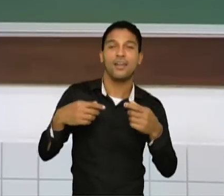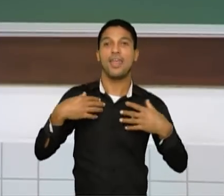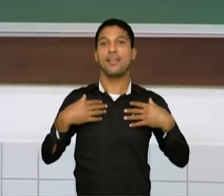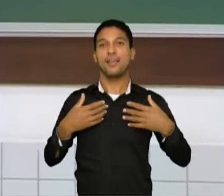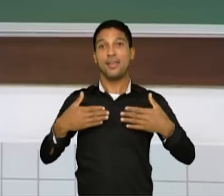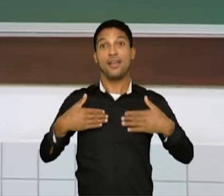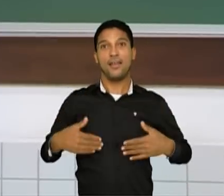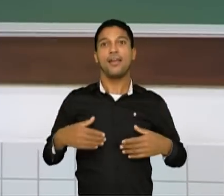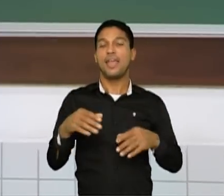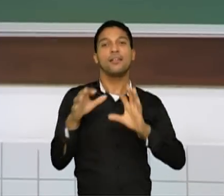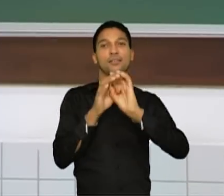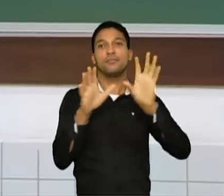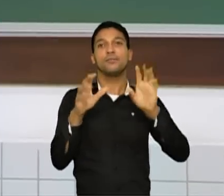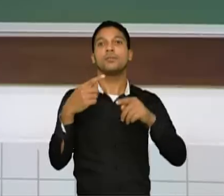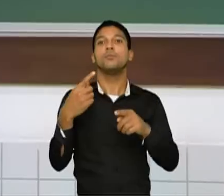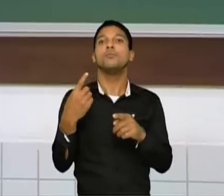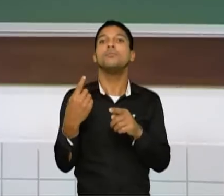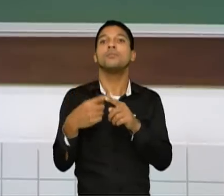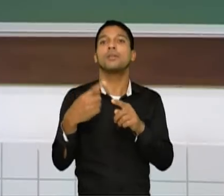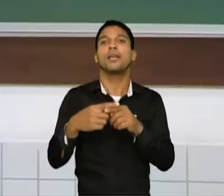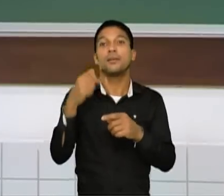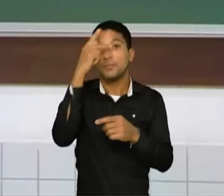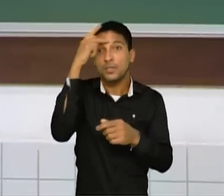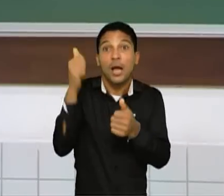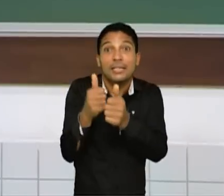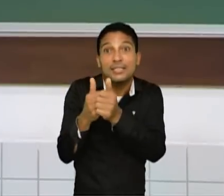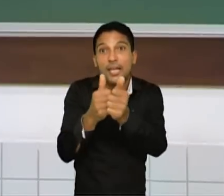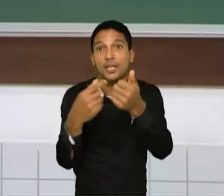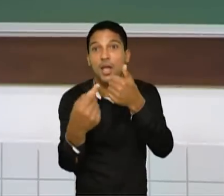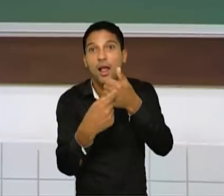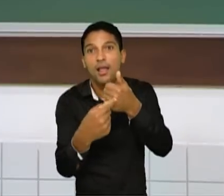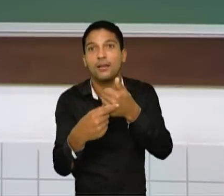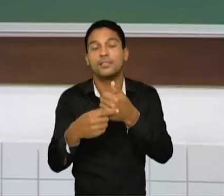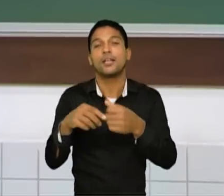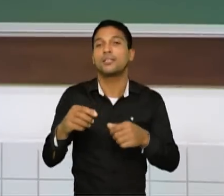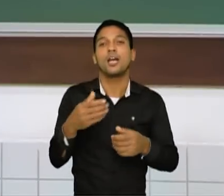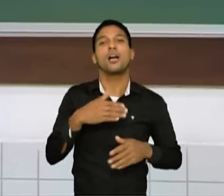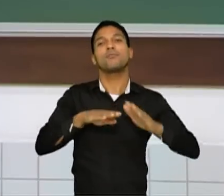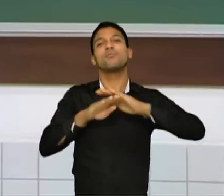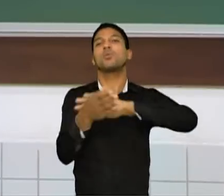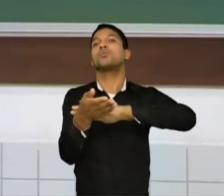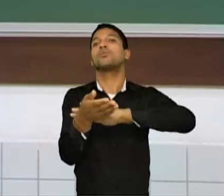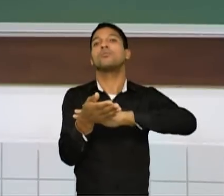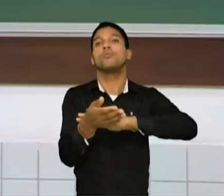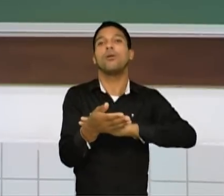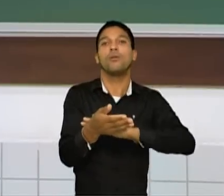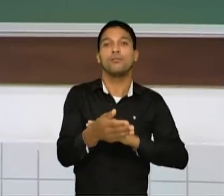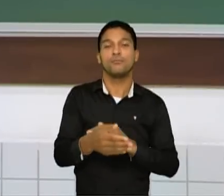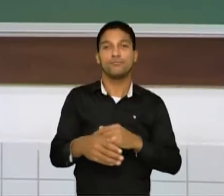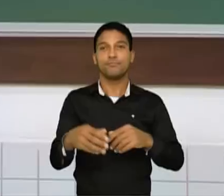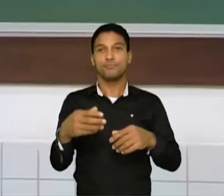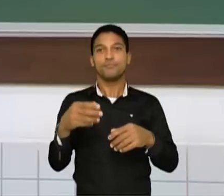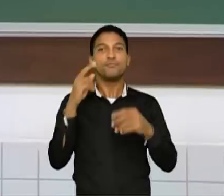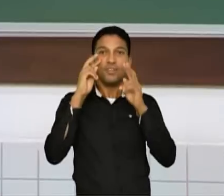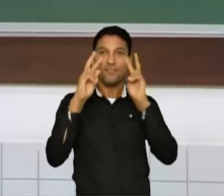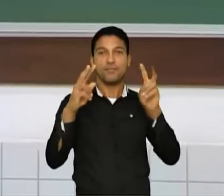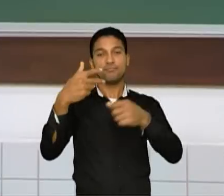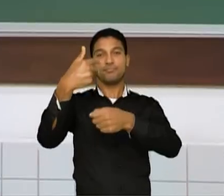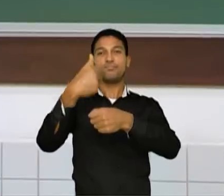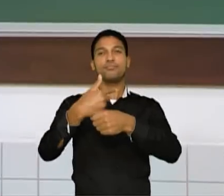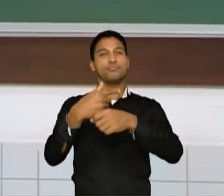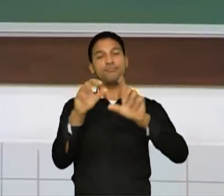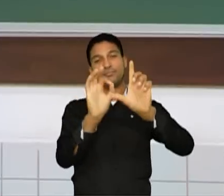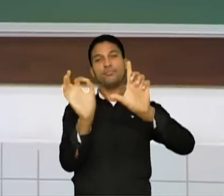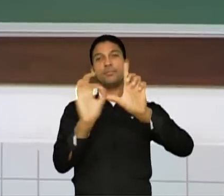estão acostumadas a assistir ali e acompanhar, né, a caminhada dela. Nesse caso, especificamente, ela vai falar